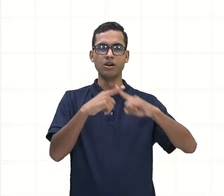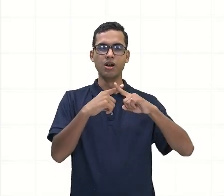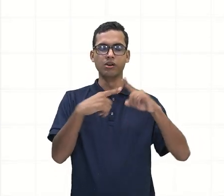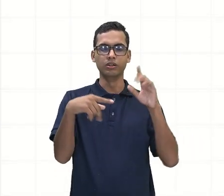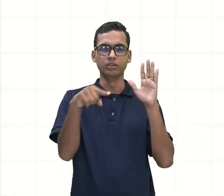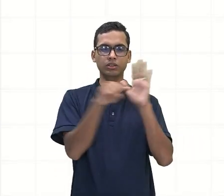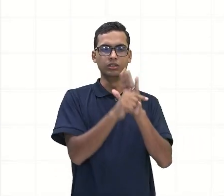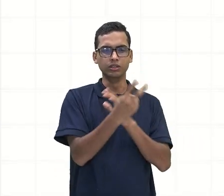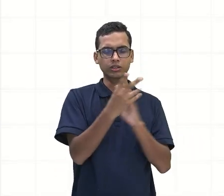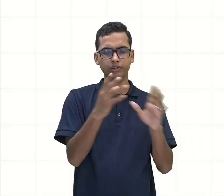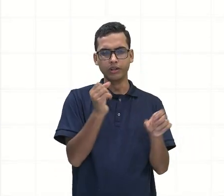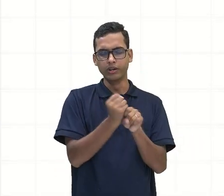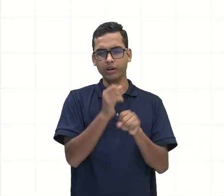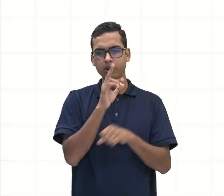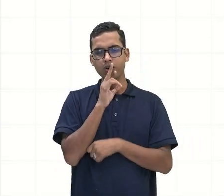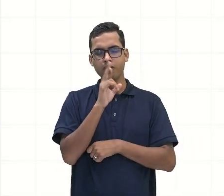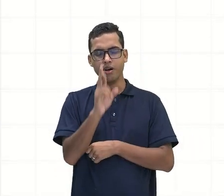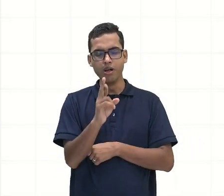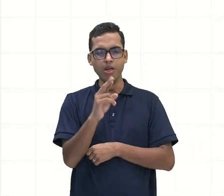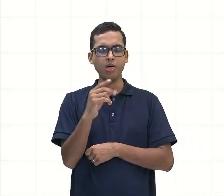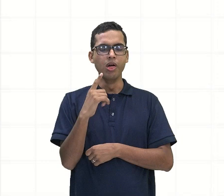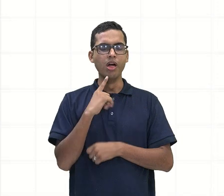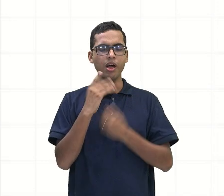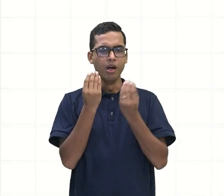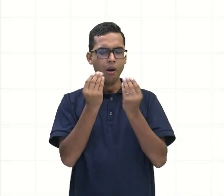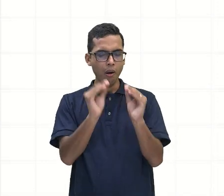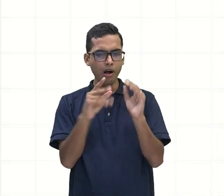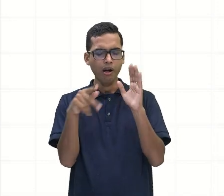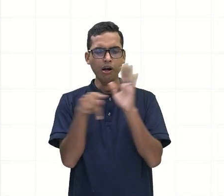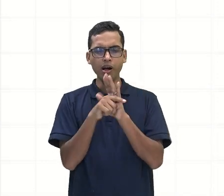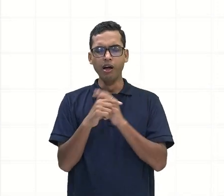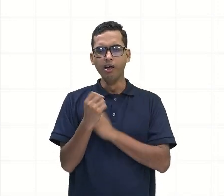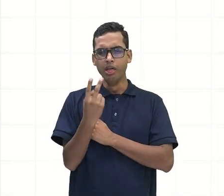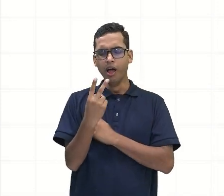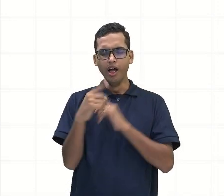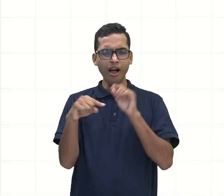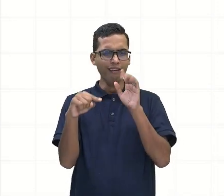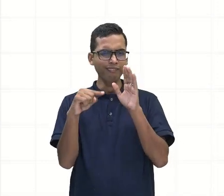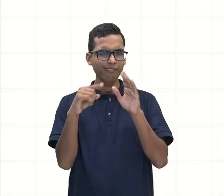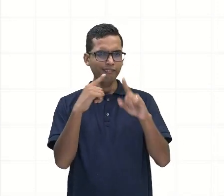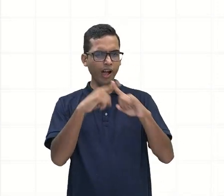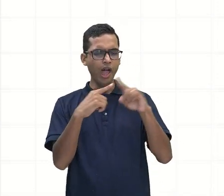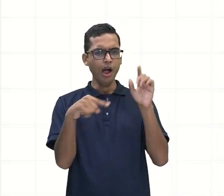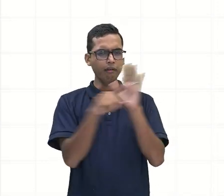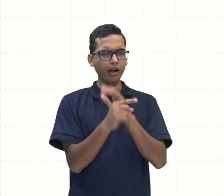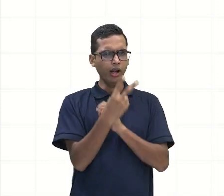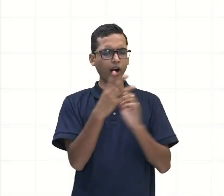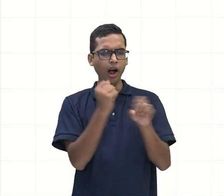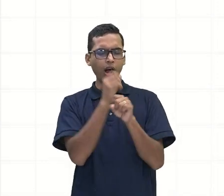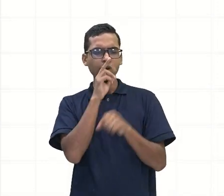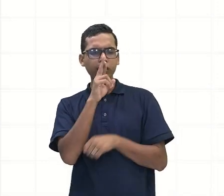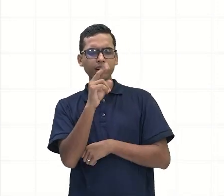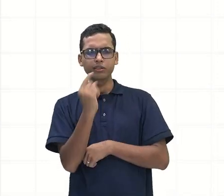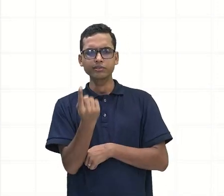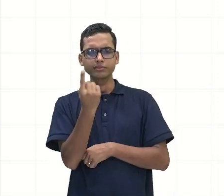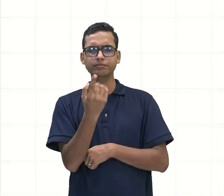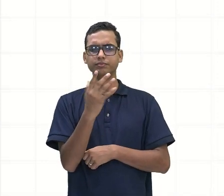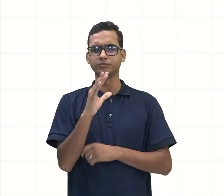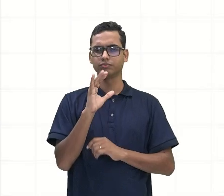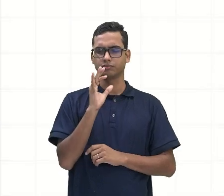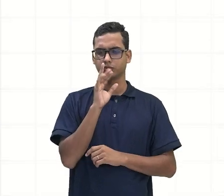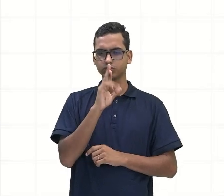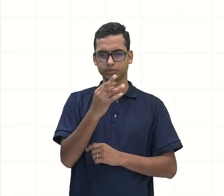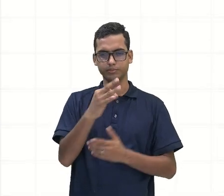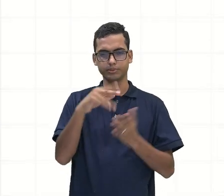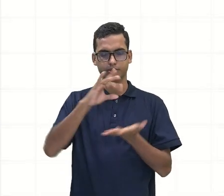de números negativos vai ficar negativo. E 2 vezes menos 2 dá... 1 vezes menos 2 dá 2.